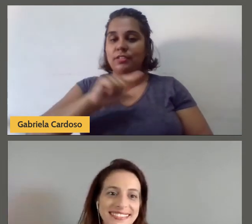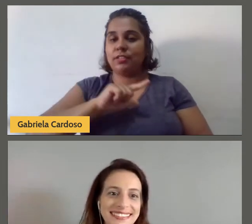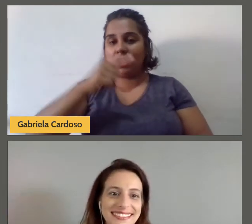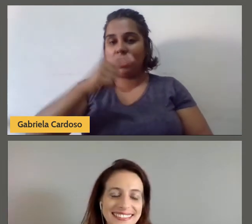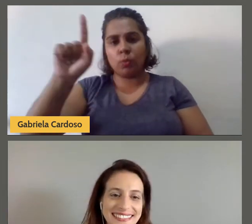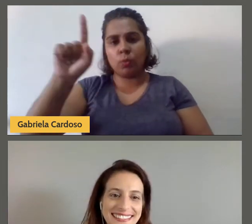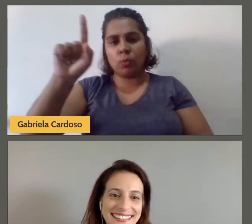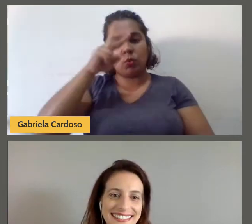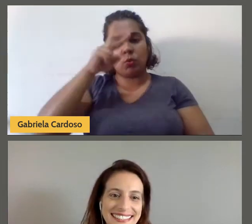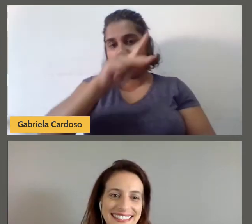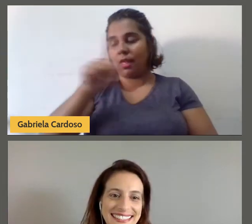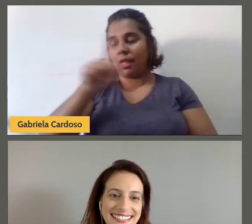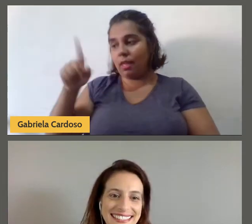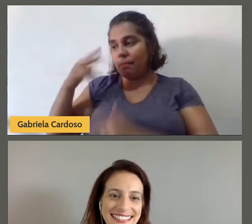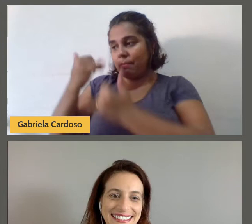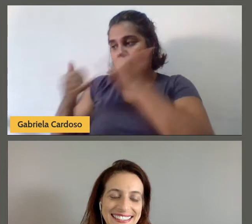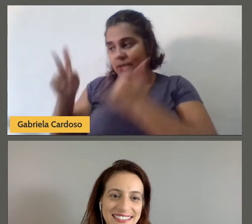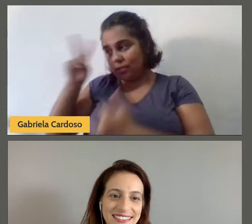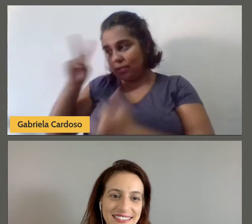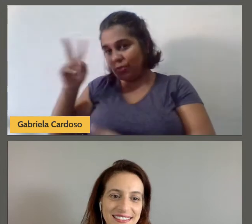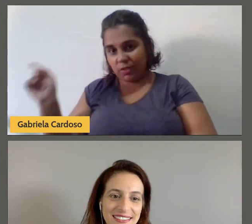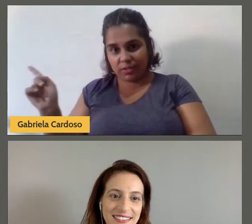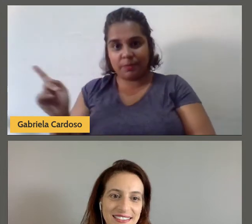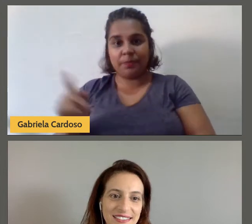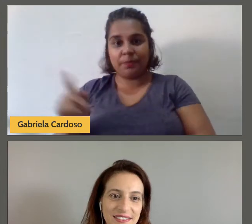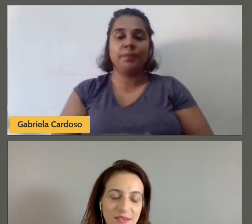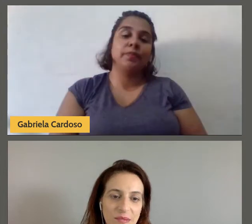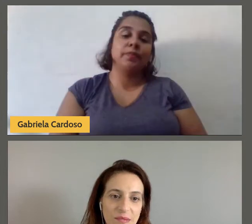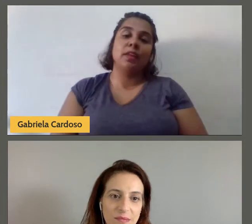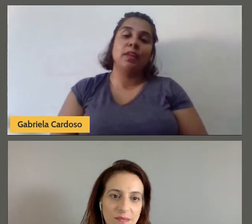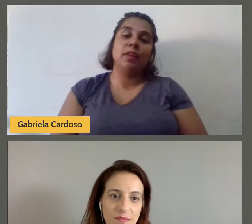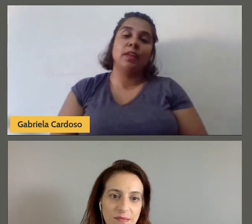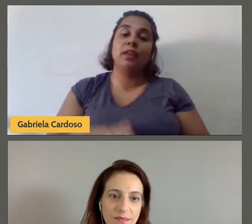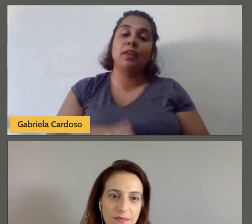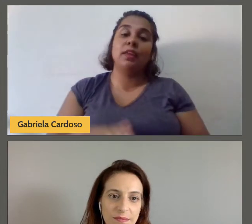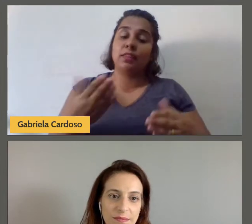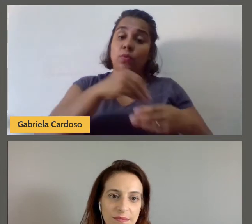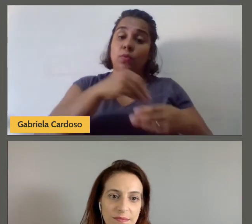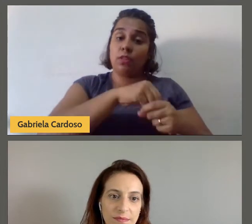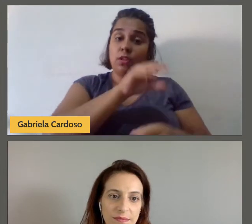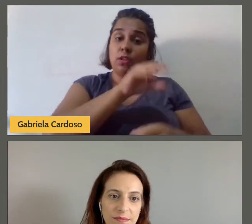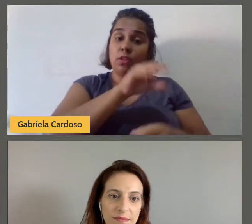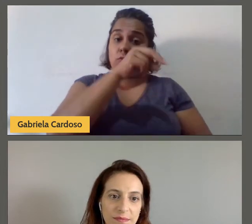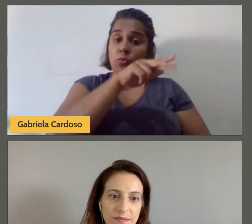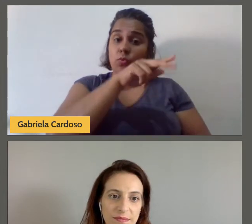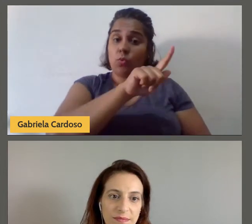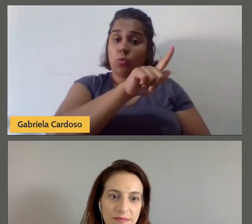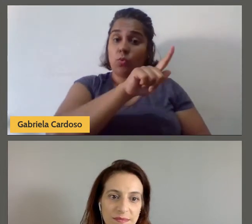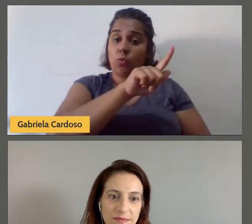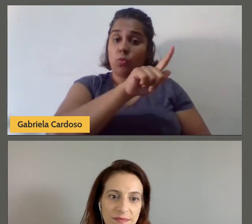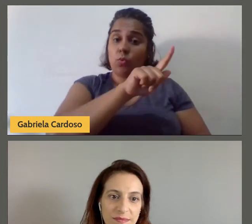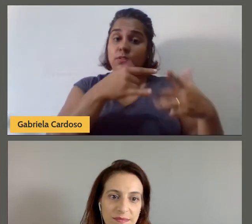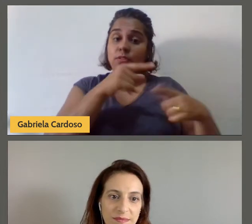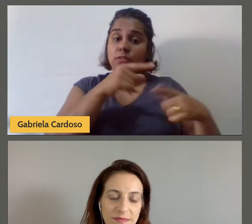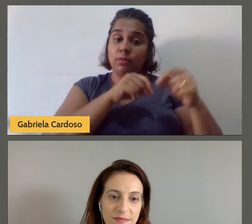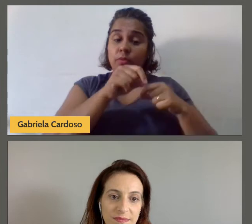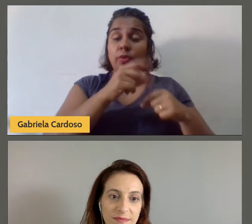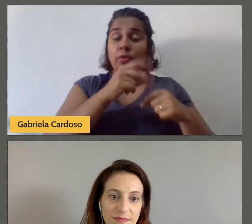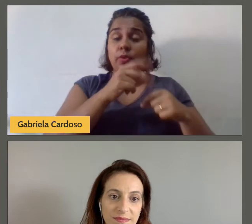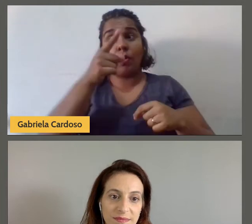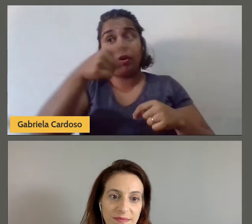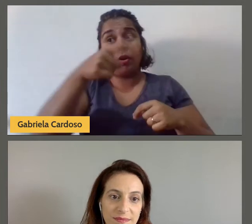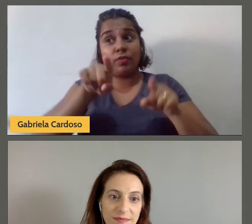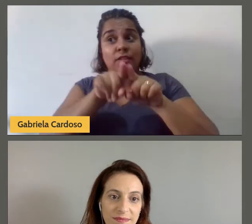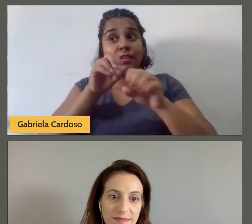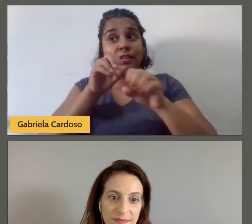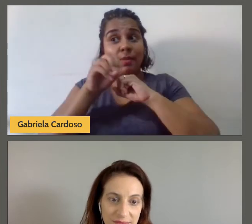sempre muitas, assim, mas a gente fala muito no Migraflix, e aí vocês aqui no Carlotas, acho que é legal falar isso, porque o Carlotas trabalha muita